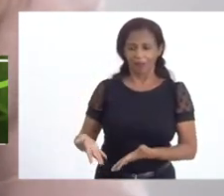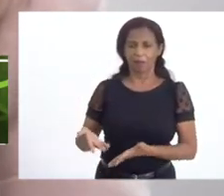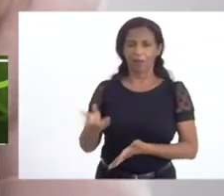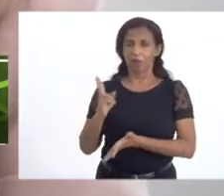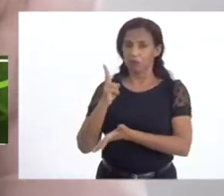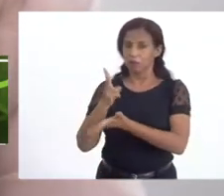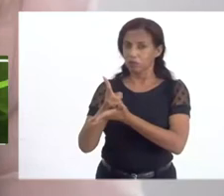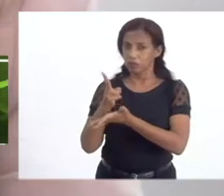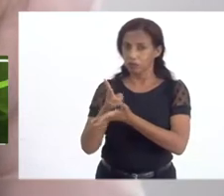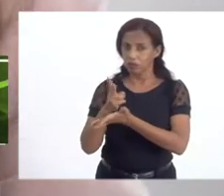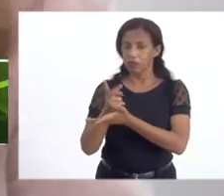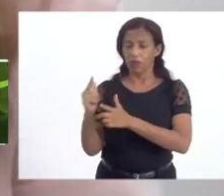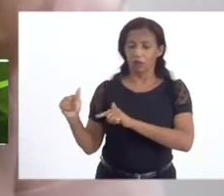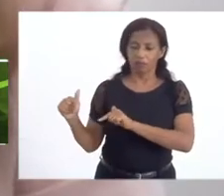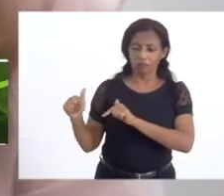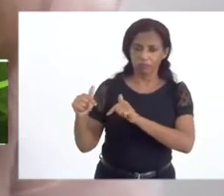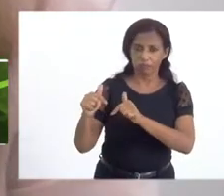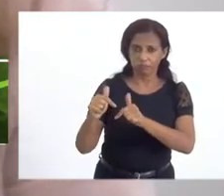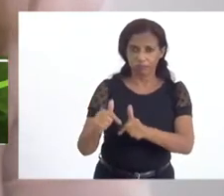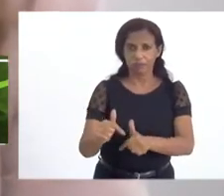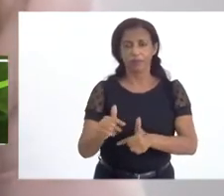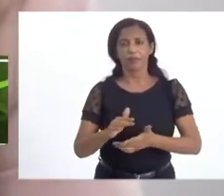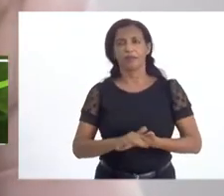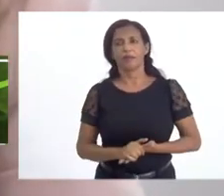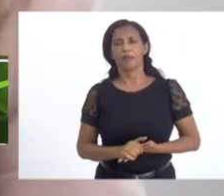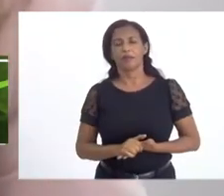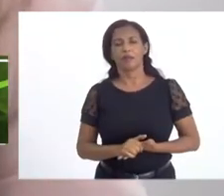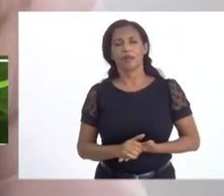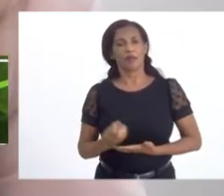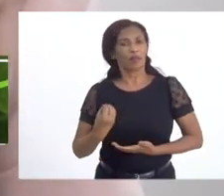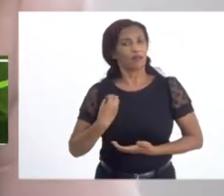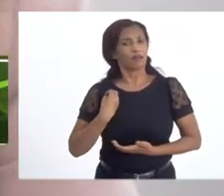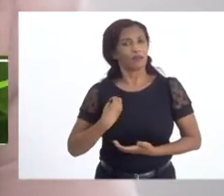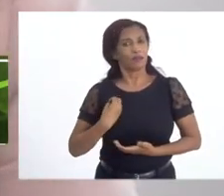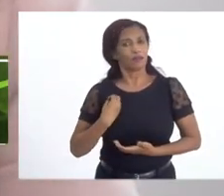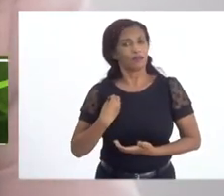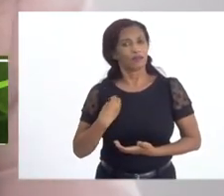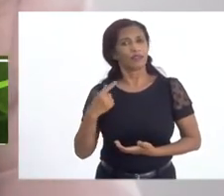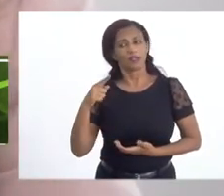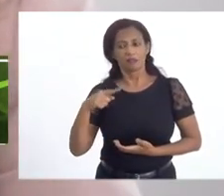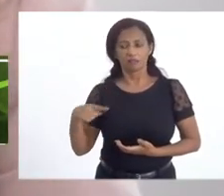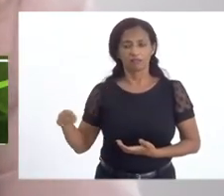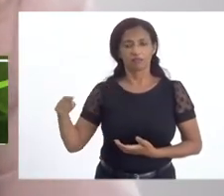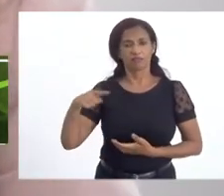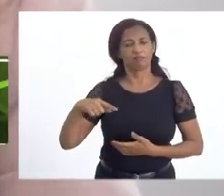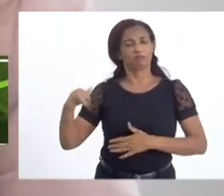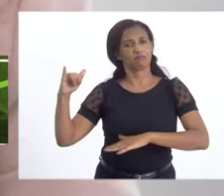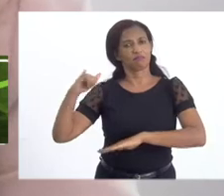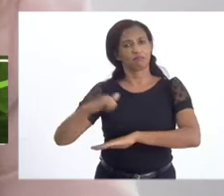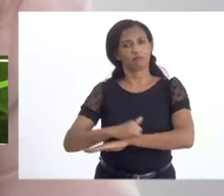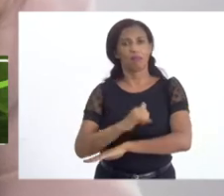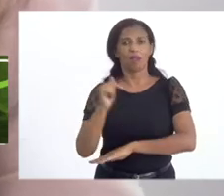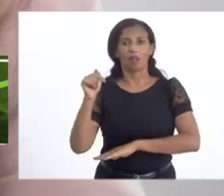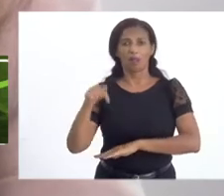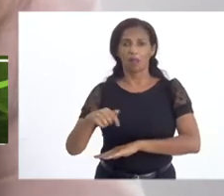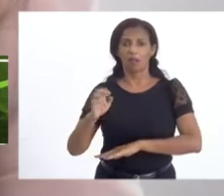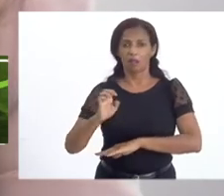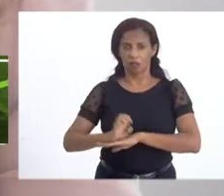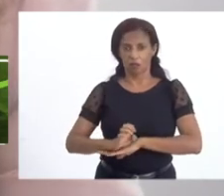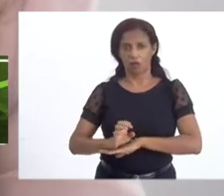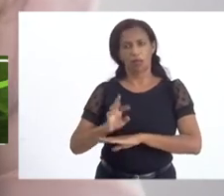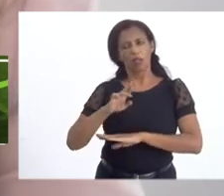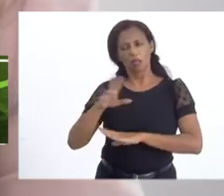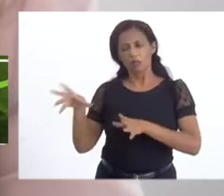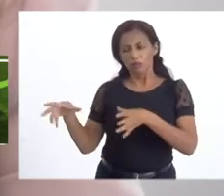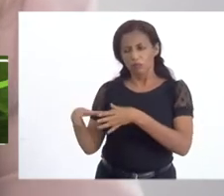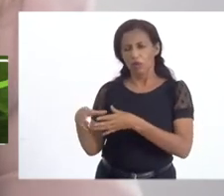manter a operacionalidade, né, a vida desses aeroportos aqui no estado do Rio. Não só o Santos